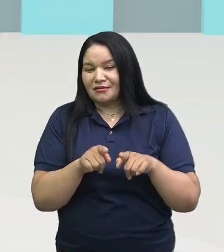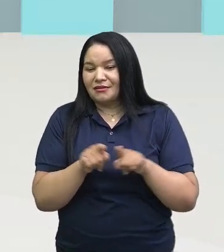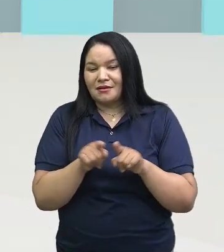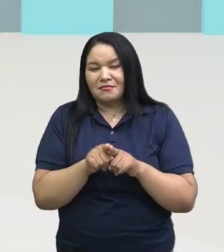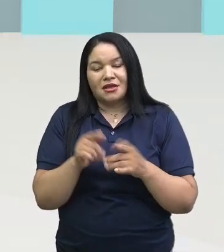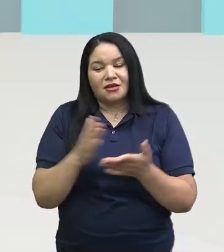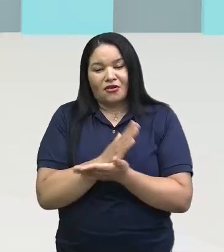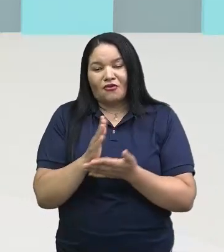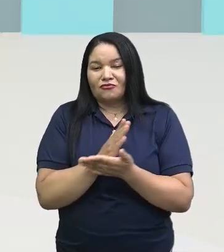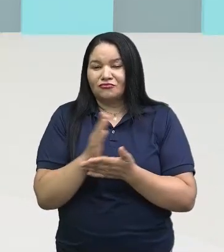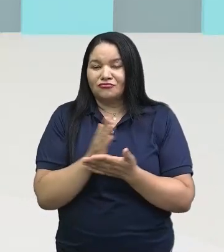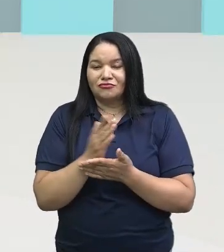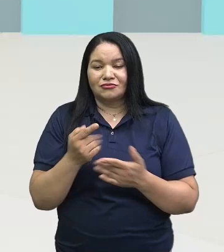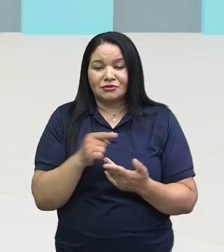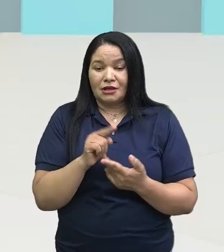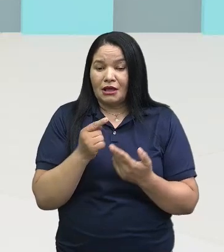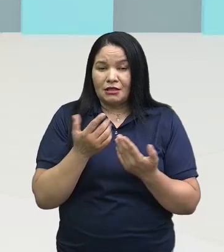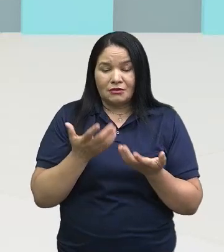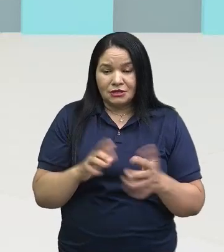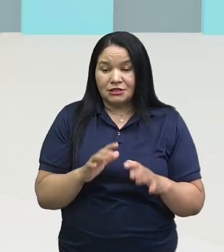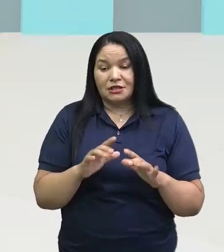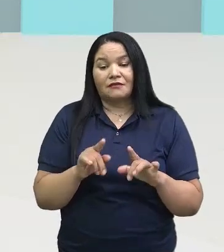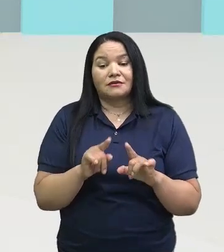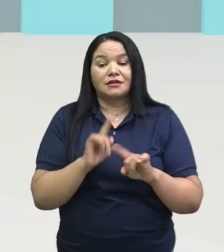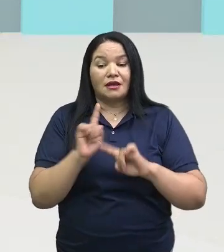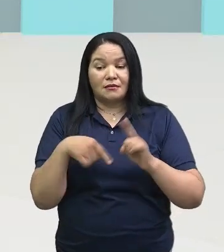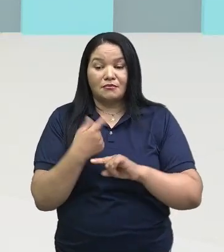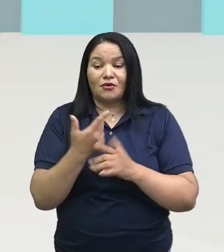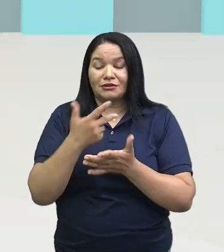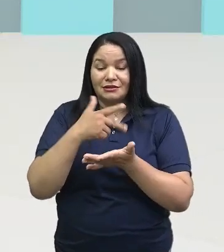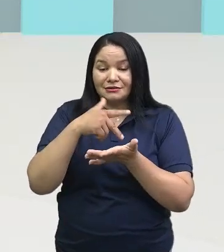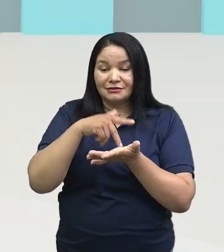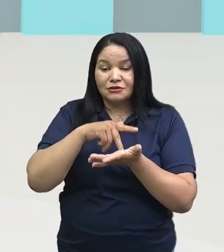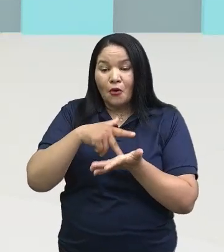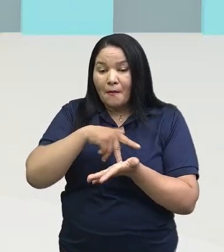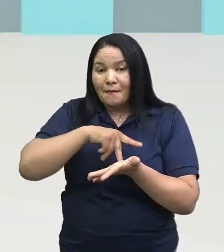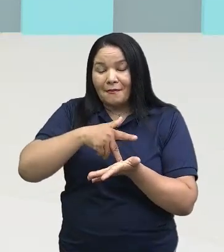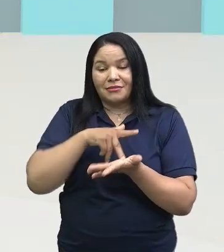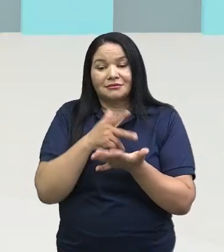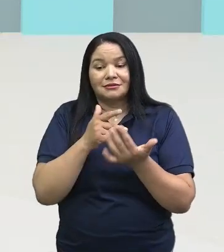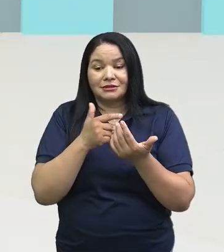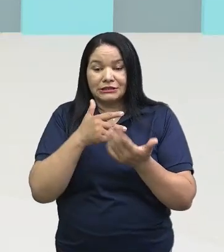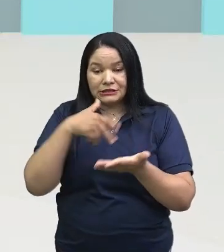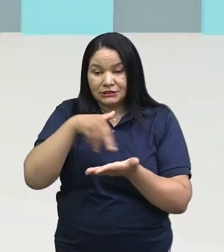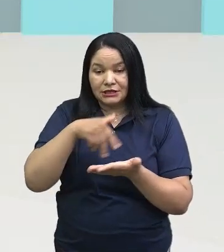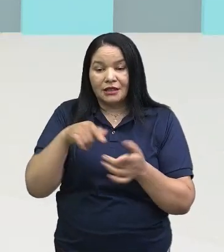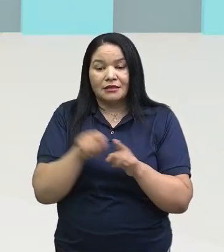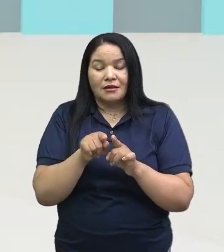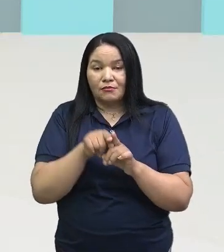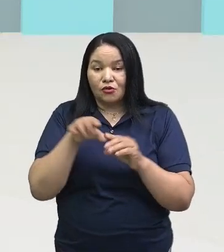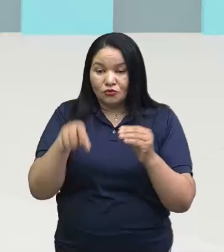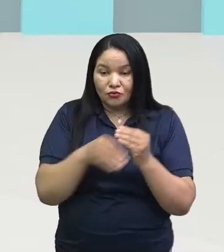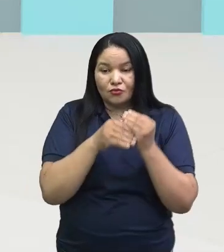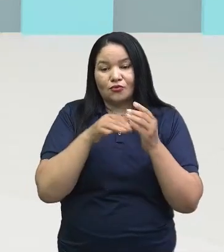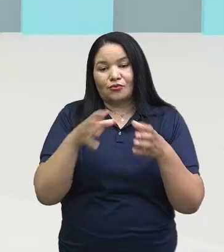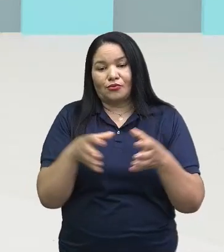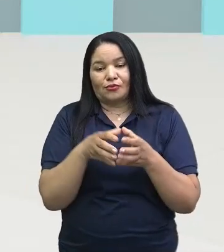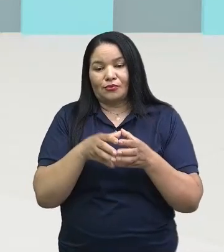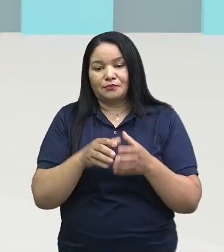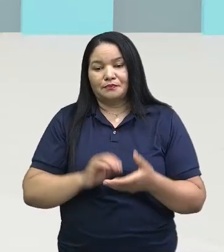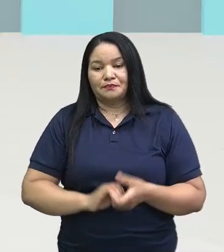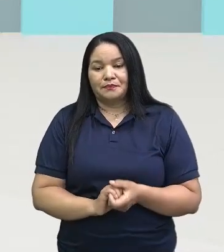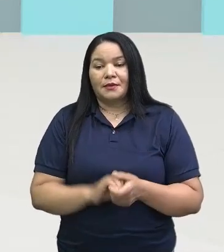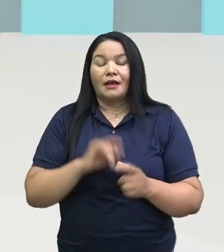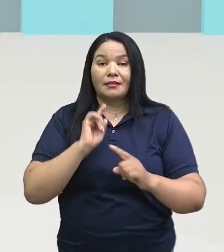Harlem Ballet de Nova York, foi convidada a se juntar à ABT. Então, ela